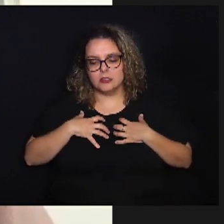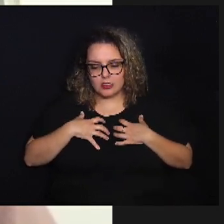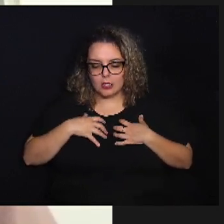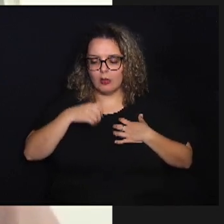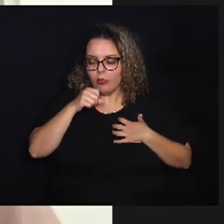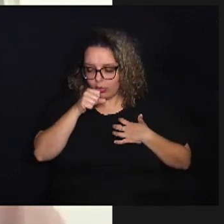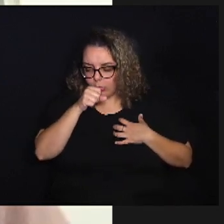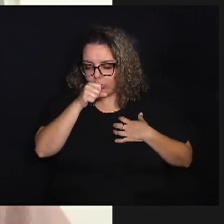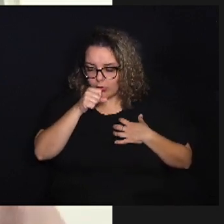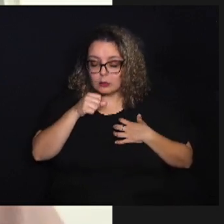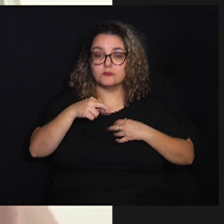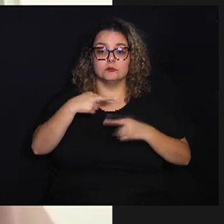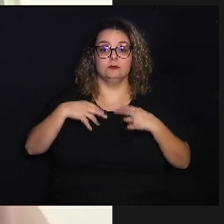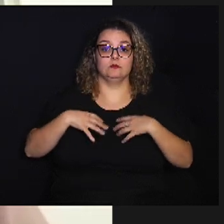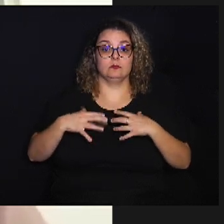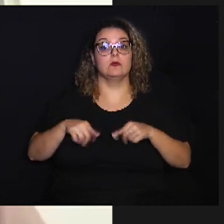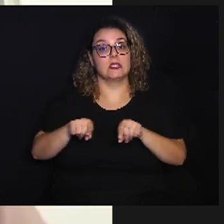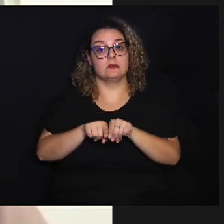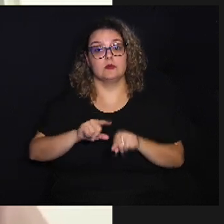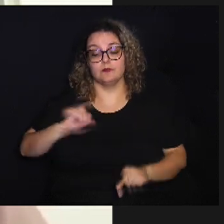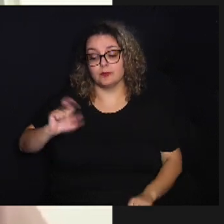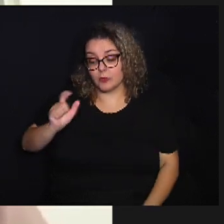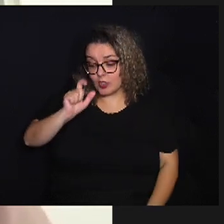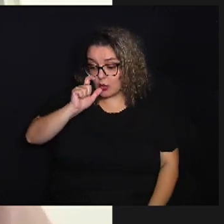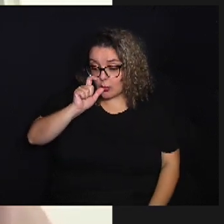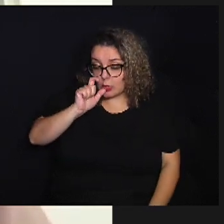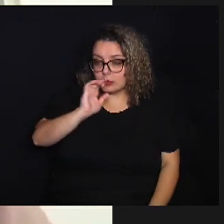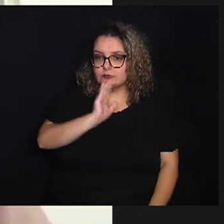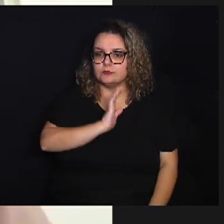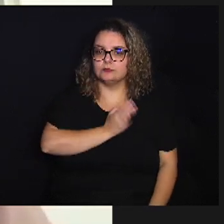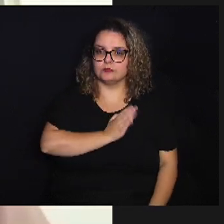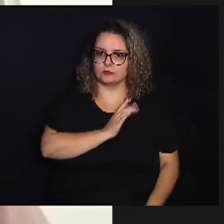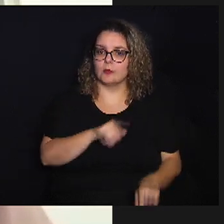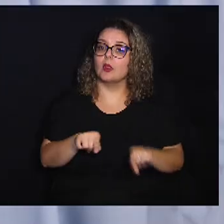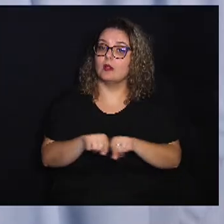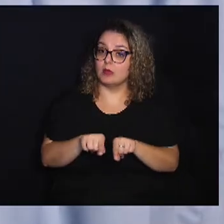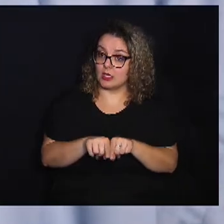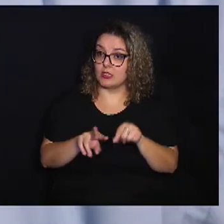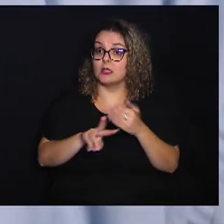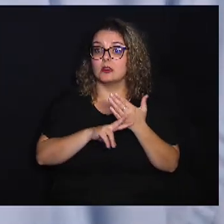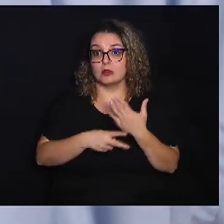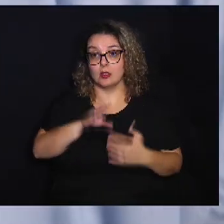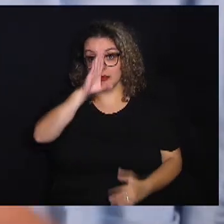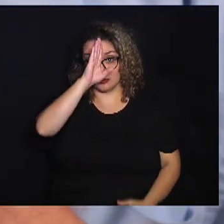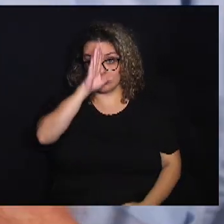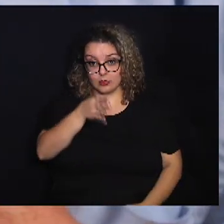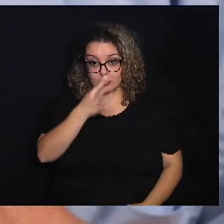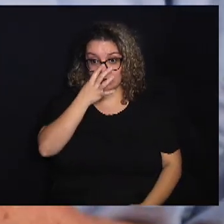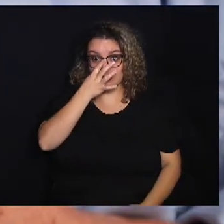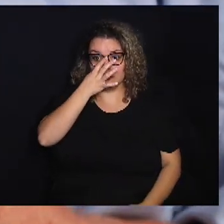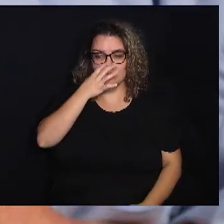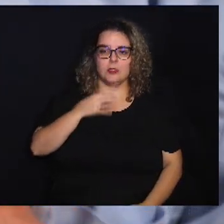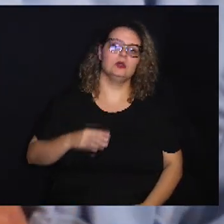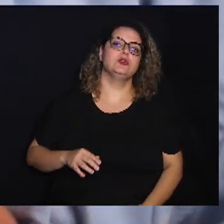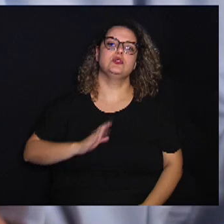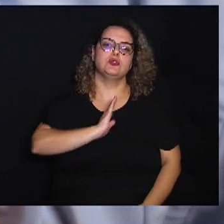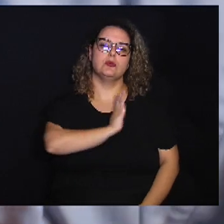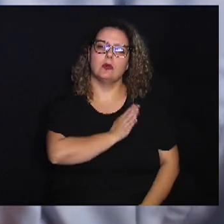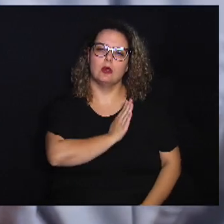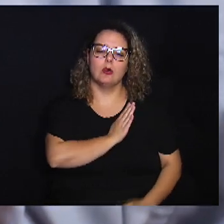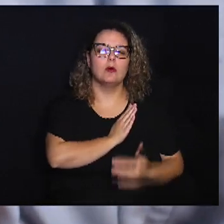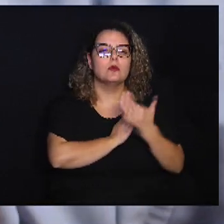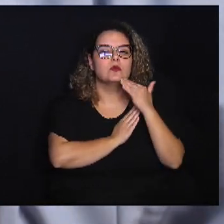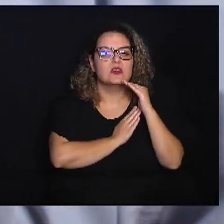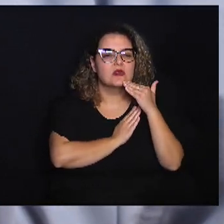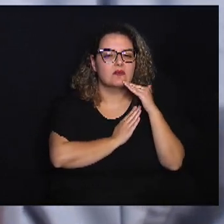pulmonar. Mas a gente tem a asma também de origem cardíaca, e isso resulta principalmente de uma falência, de uma falha do